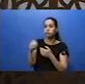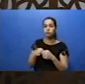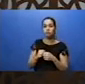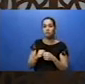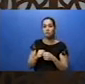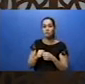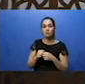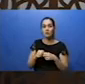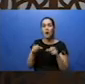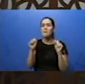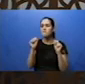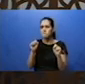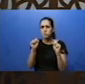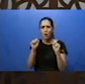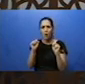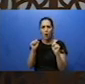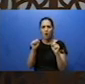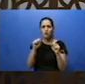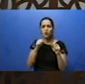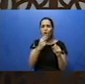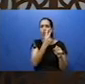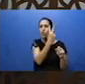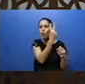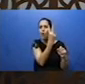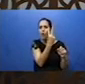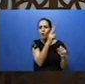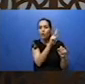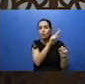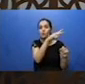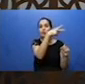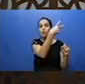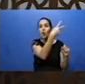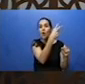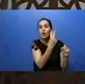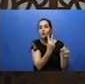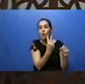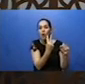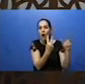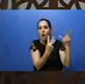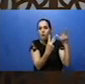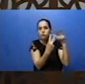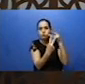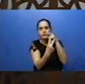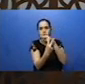Posso cortar esse 2 aqui de fora com 2 de dentro, com expoente.